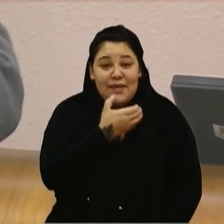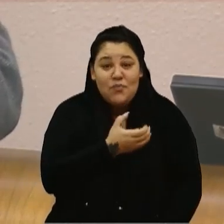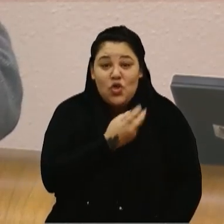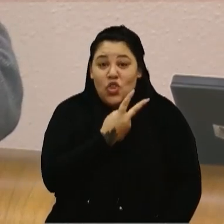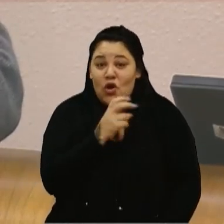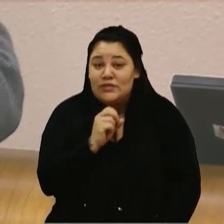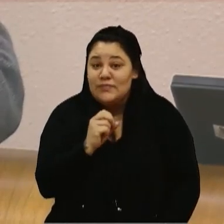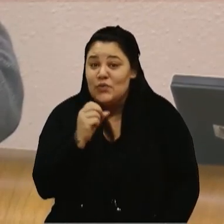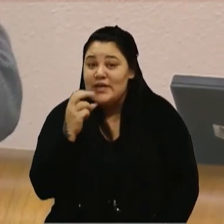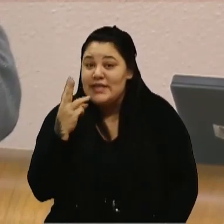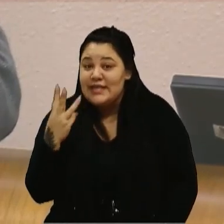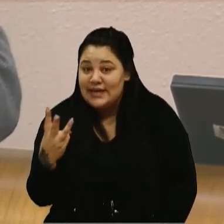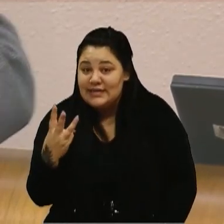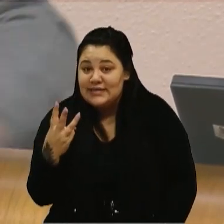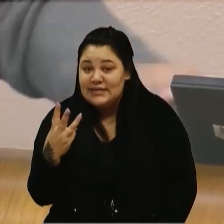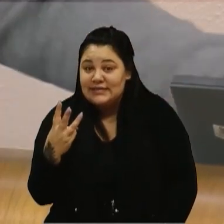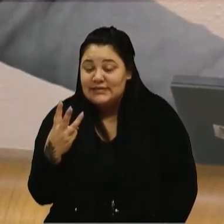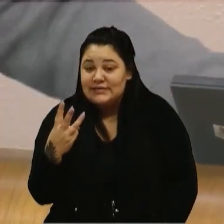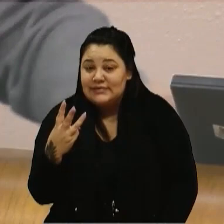2003.